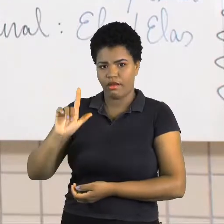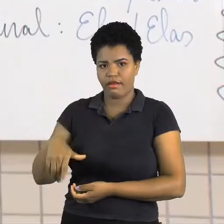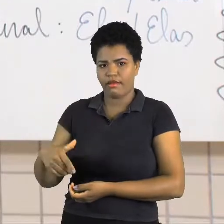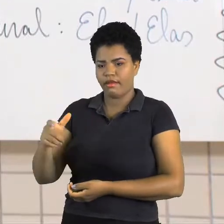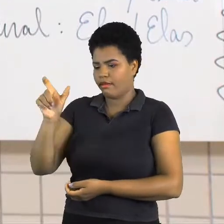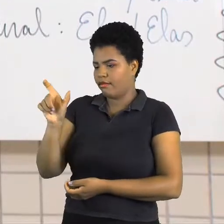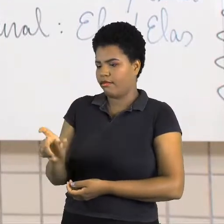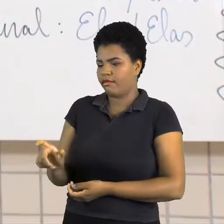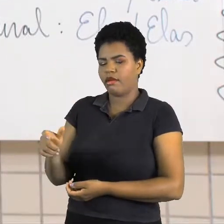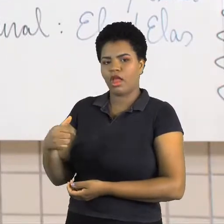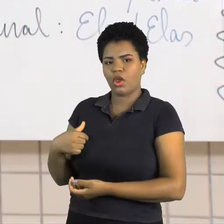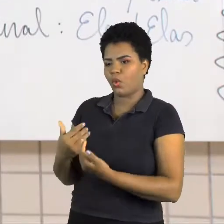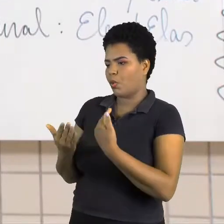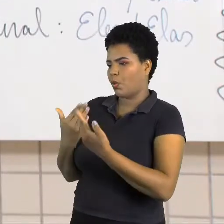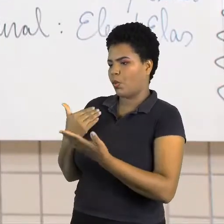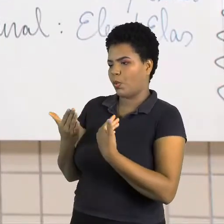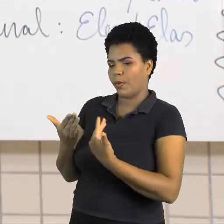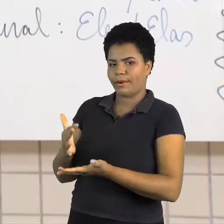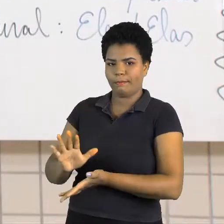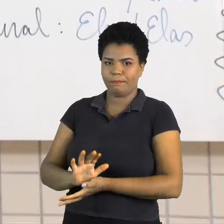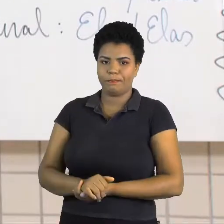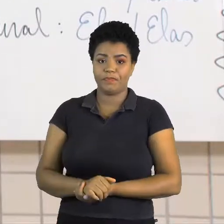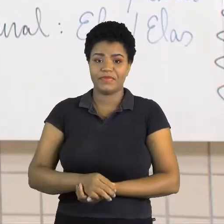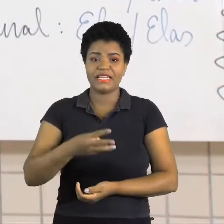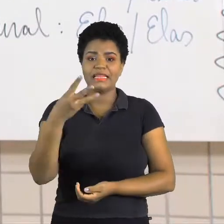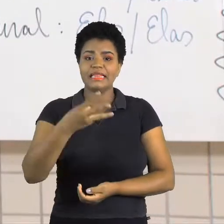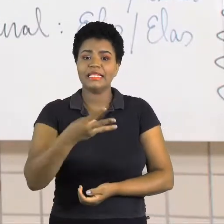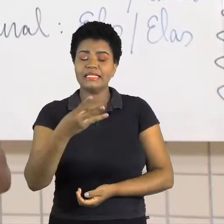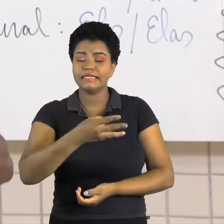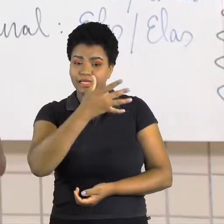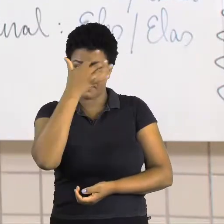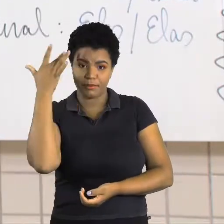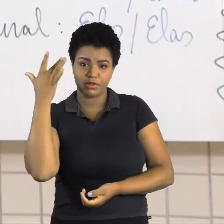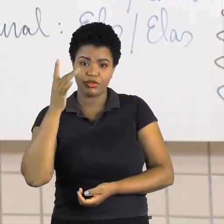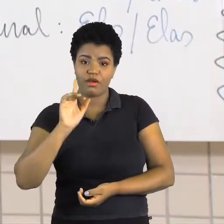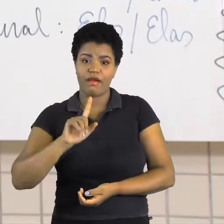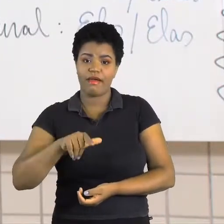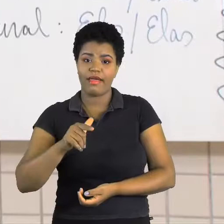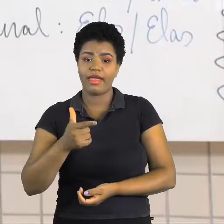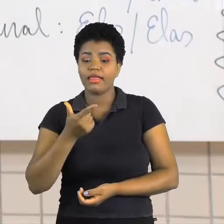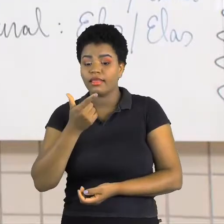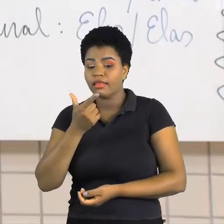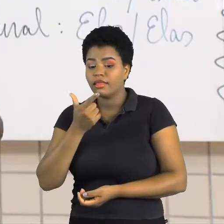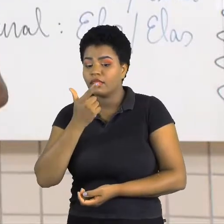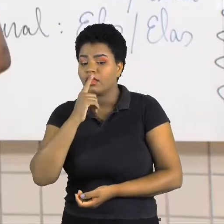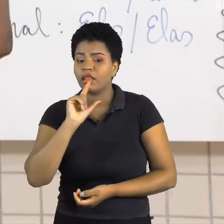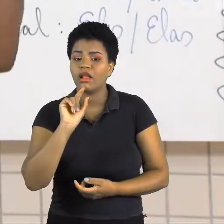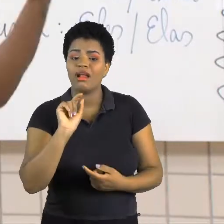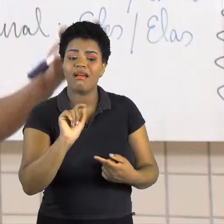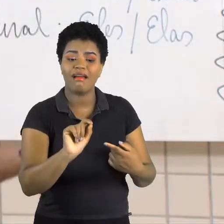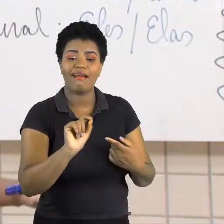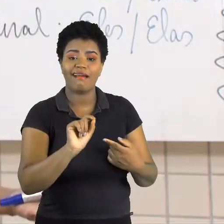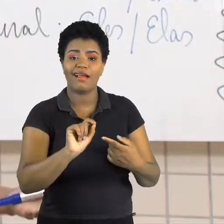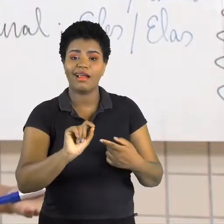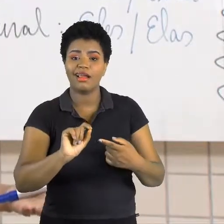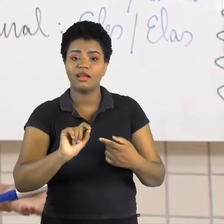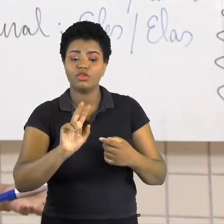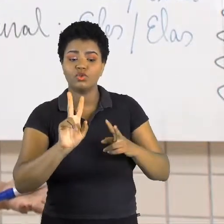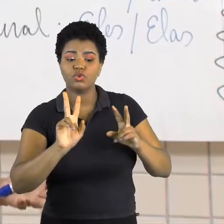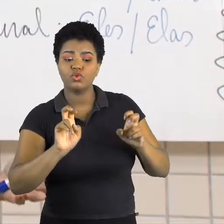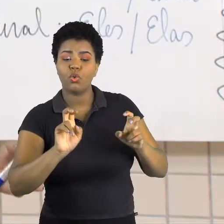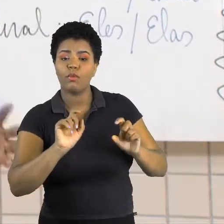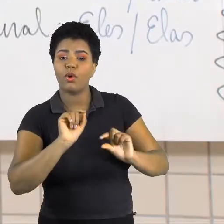se fala. E a terceira pessoa é de quem, ou seja, sobre o que se fala.